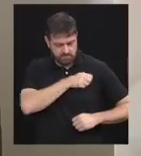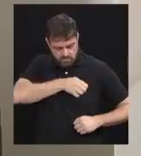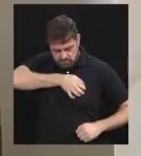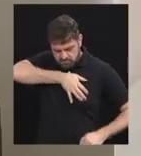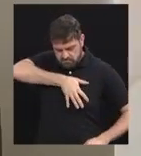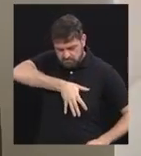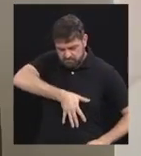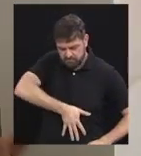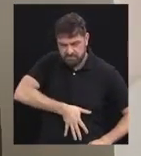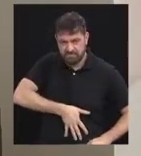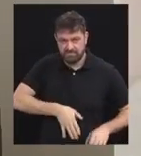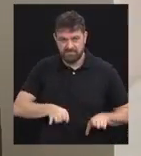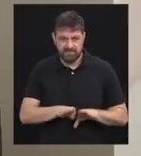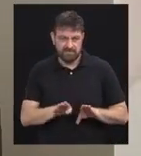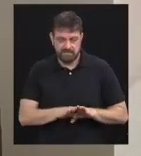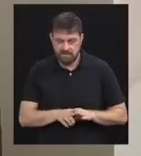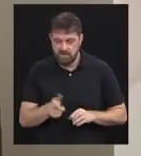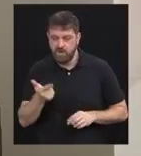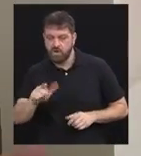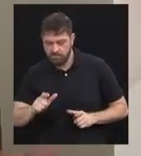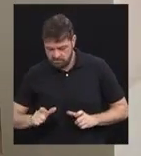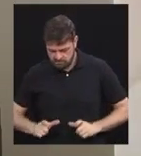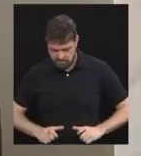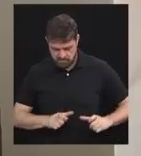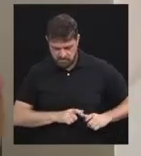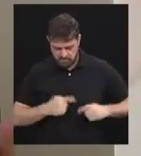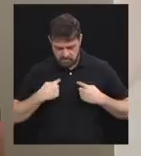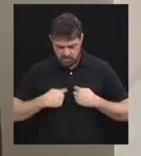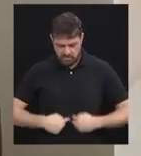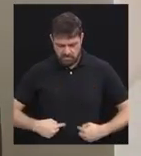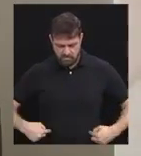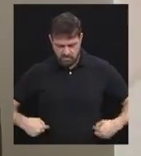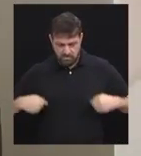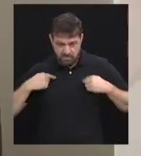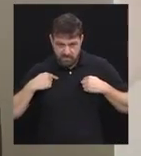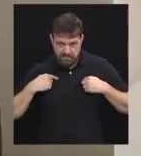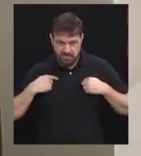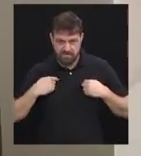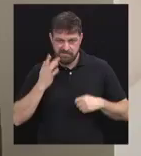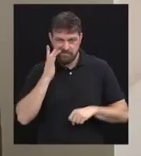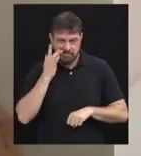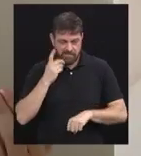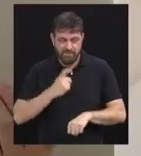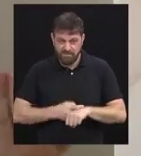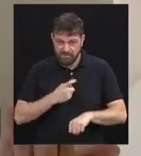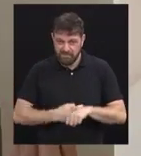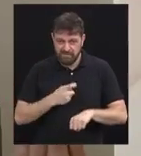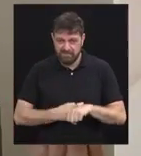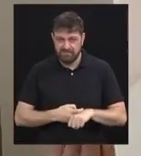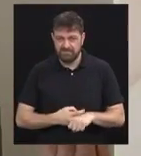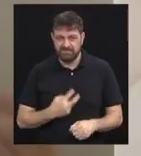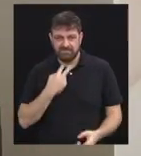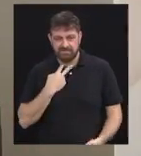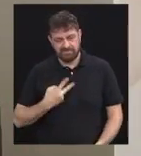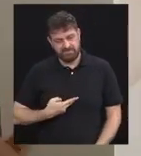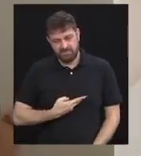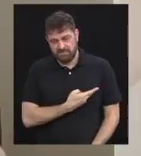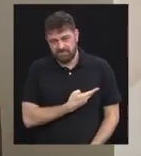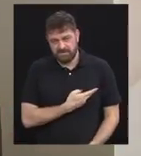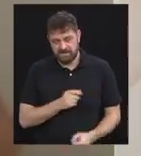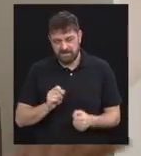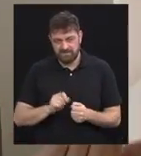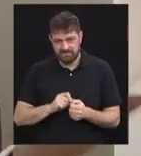já, com metástase óssea no pulmão, aí você pode não operar essa mulher e